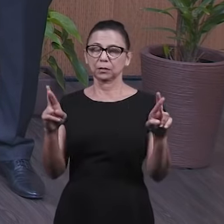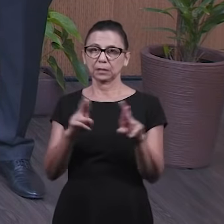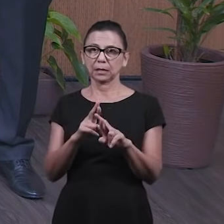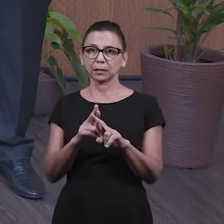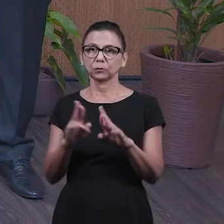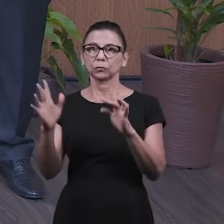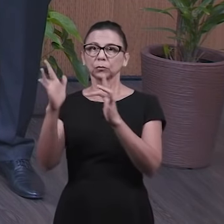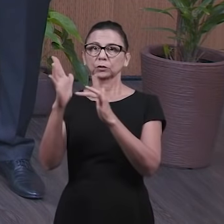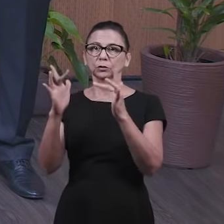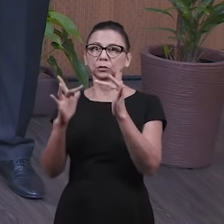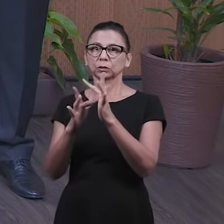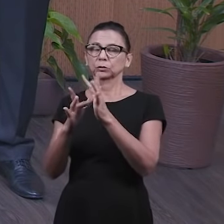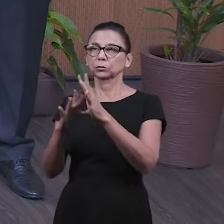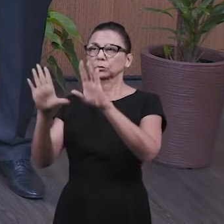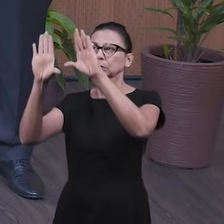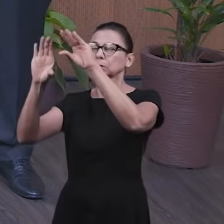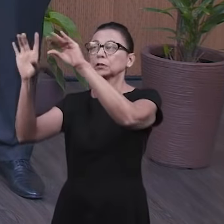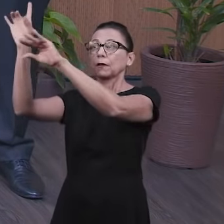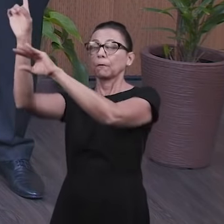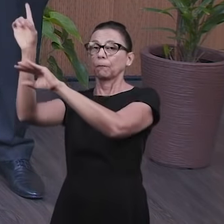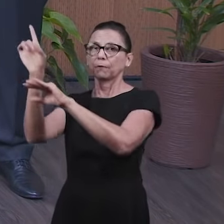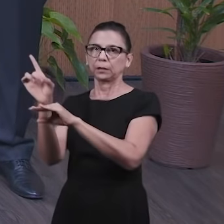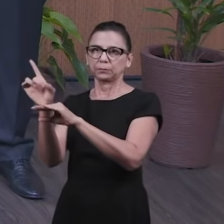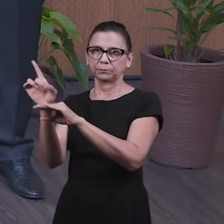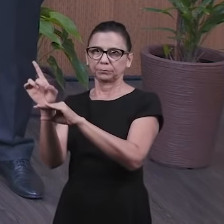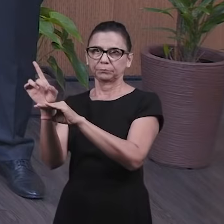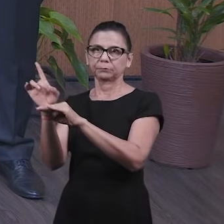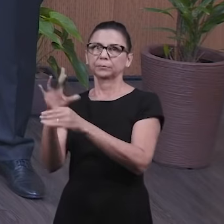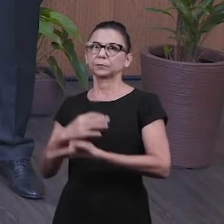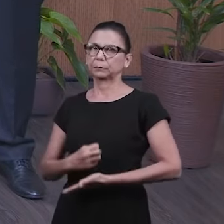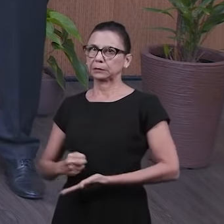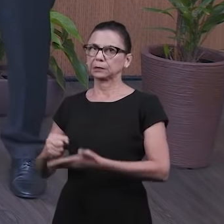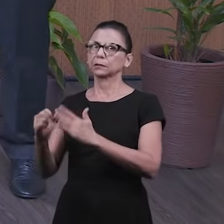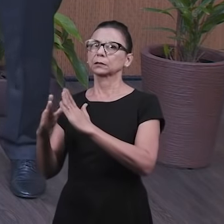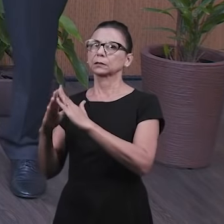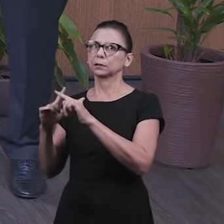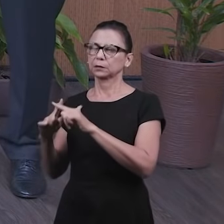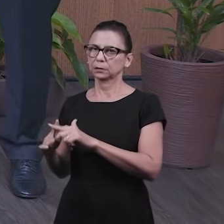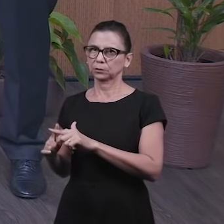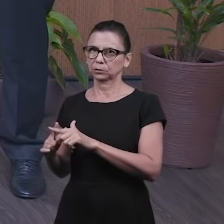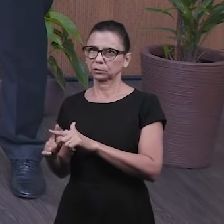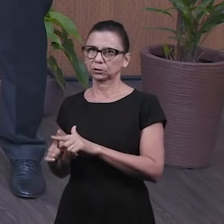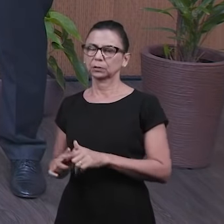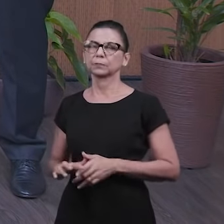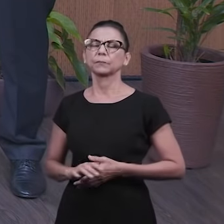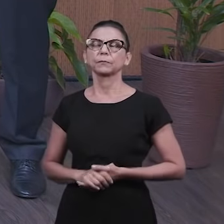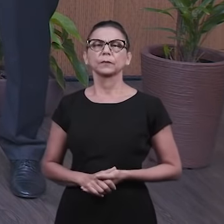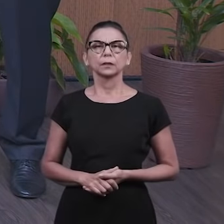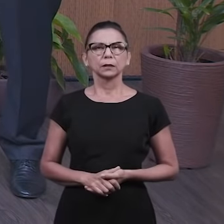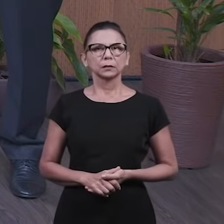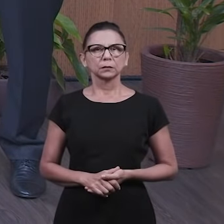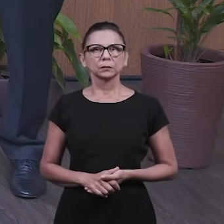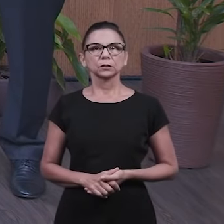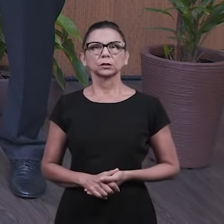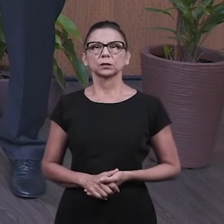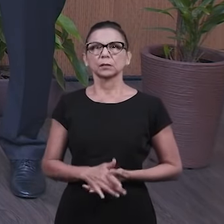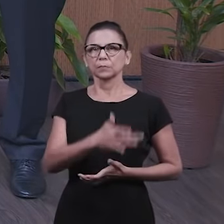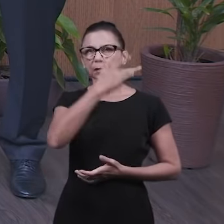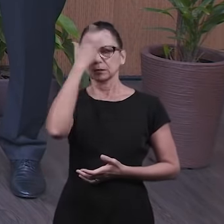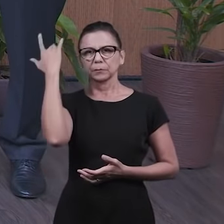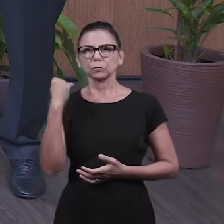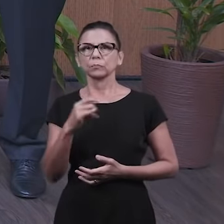Jesus. Na verdade, muito se tem falado a respeito da volta do Senhor